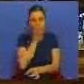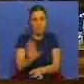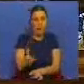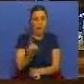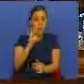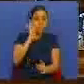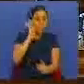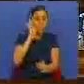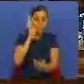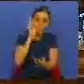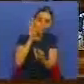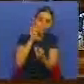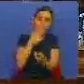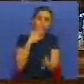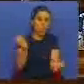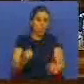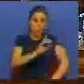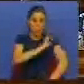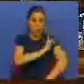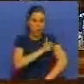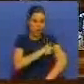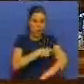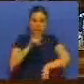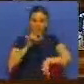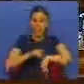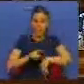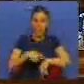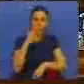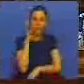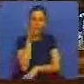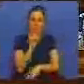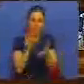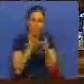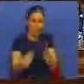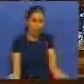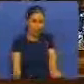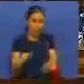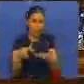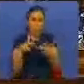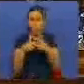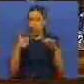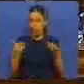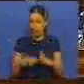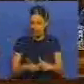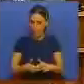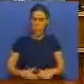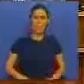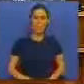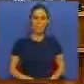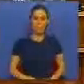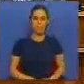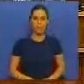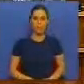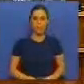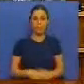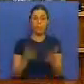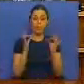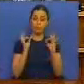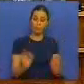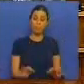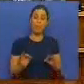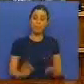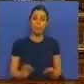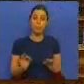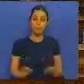consequência. É que não há força nem tempo para tentar resolver este problema. No fundo,